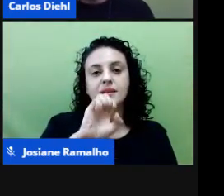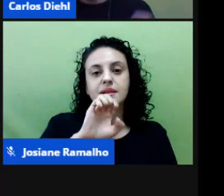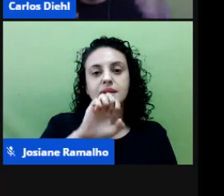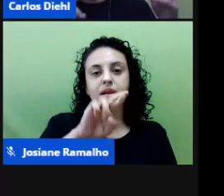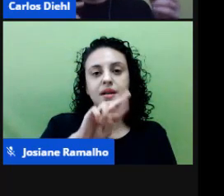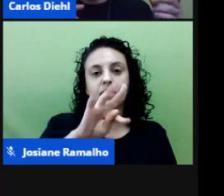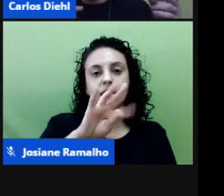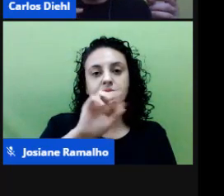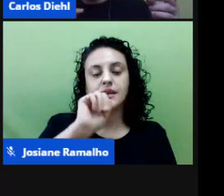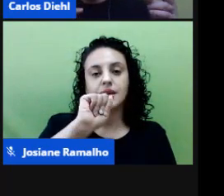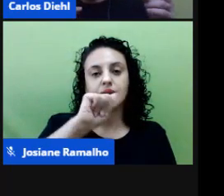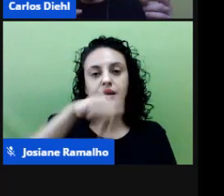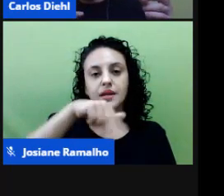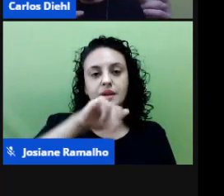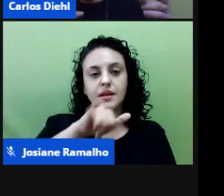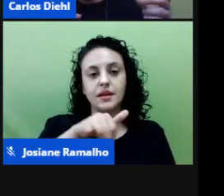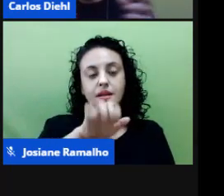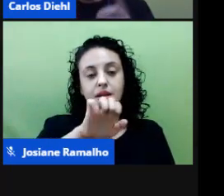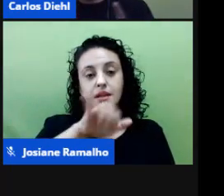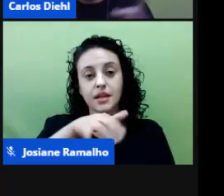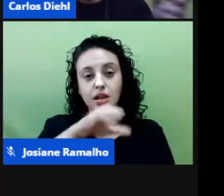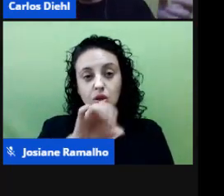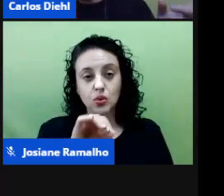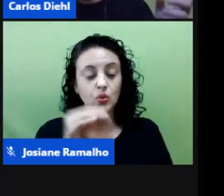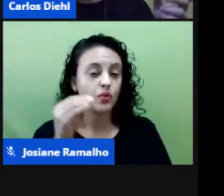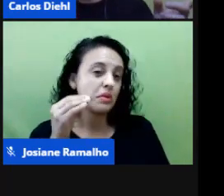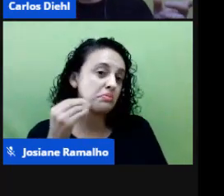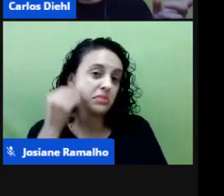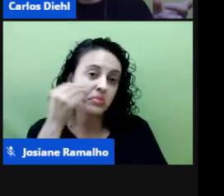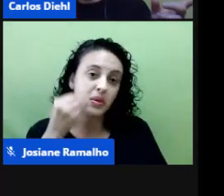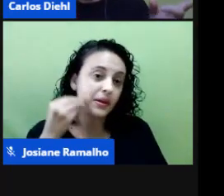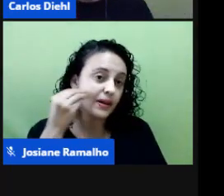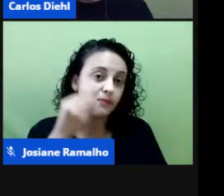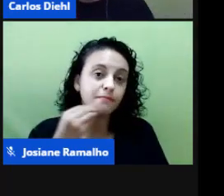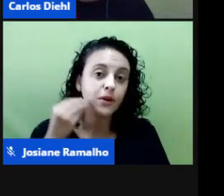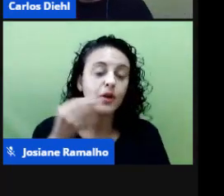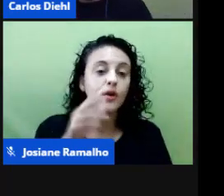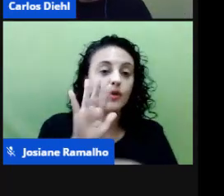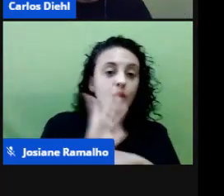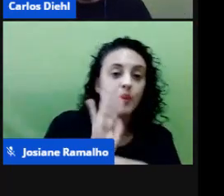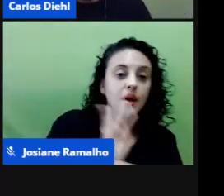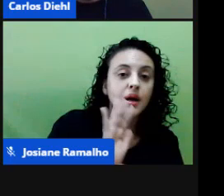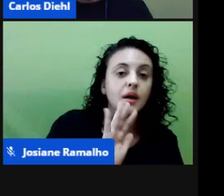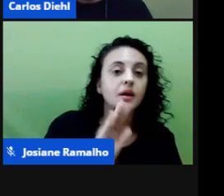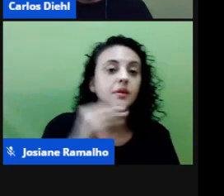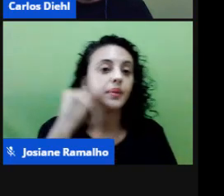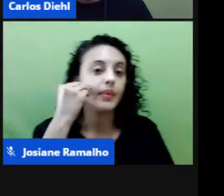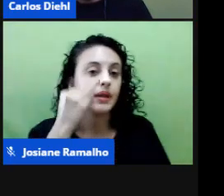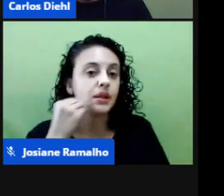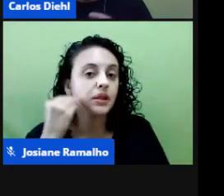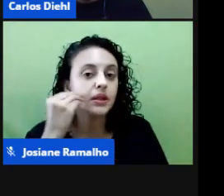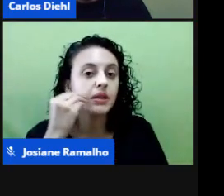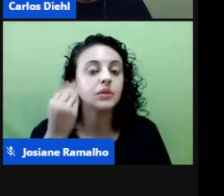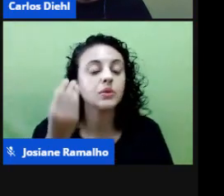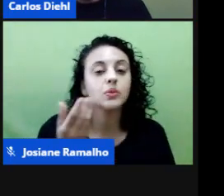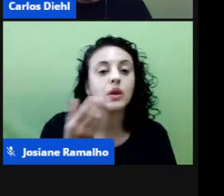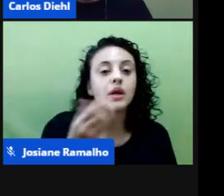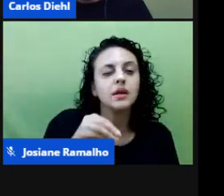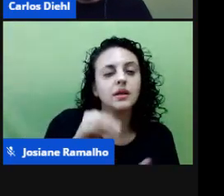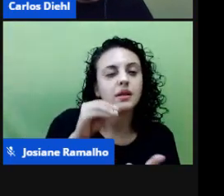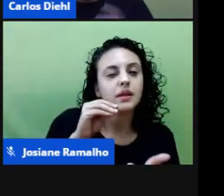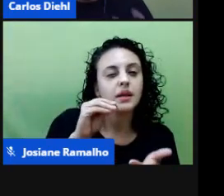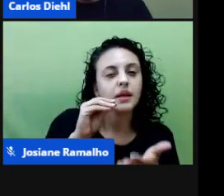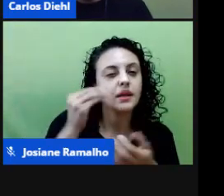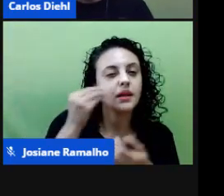que a gente faz. A gente vê ali no cinema, a gente tenta fazer igual. Até por isso a cópia de uma do